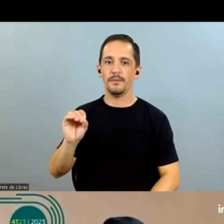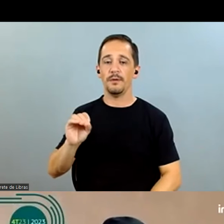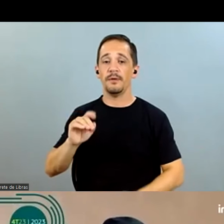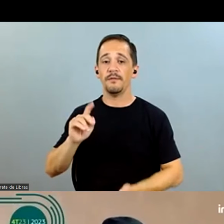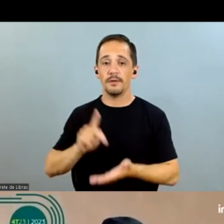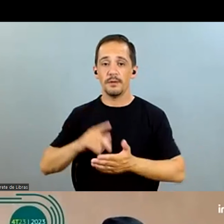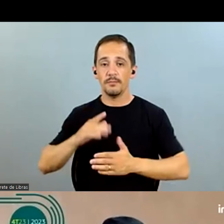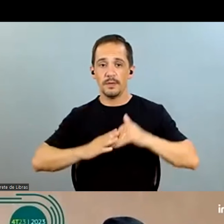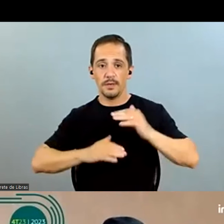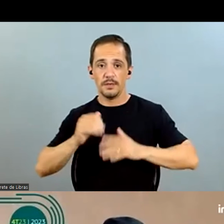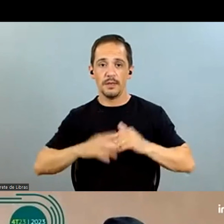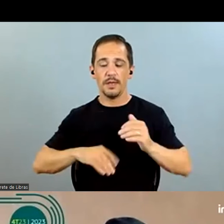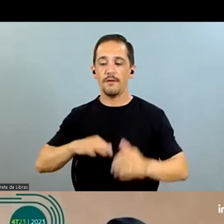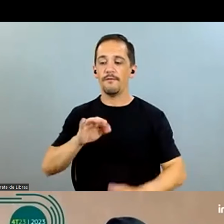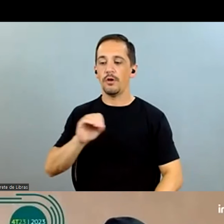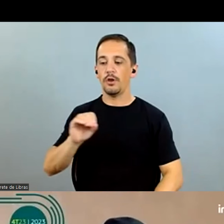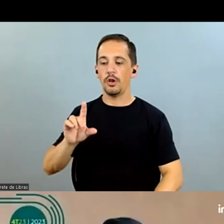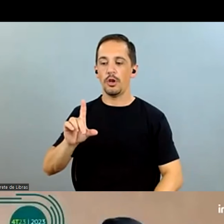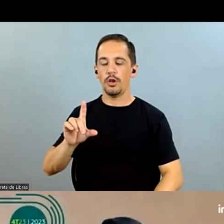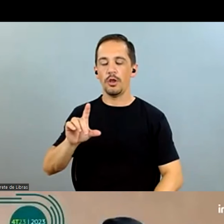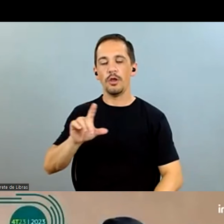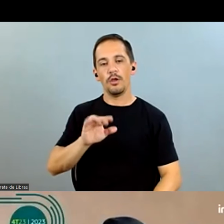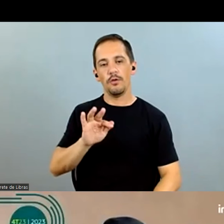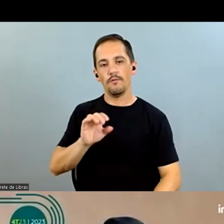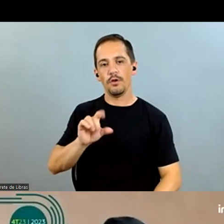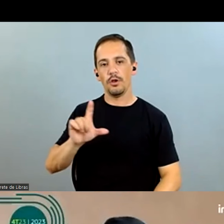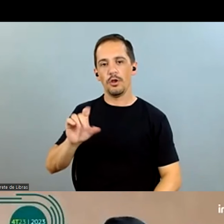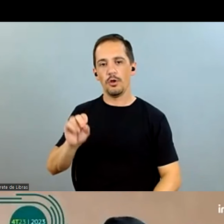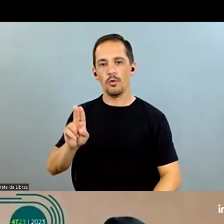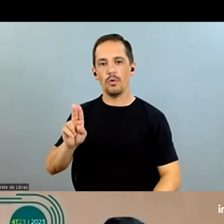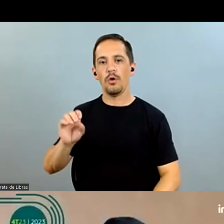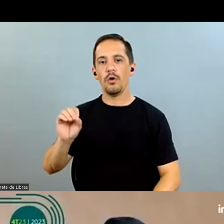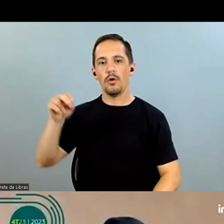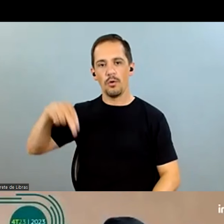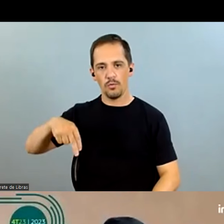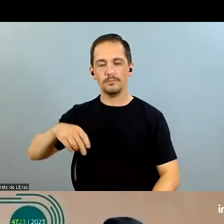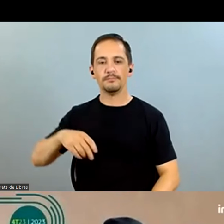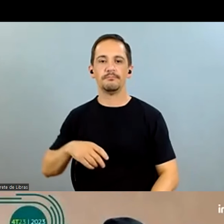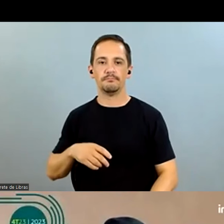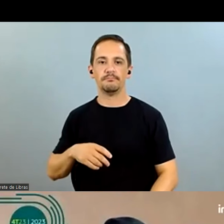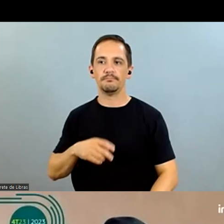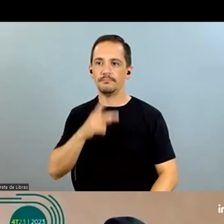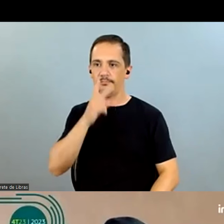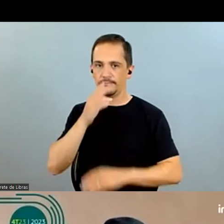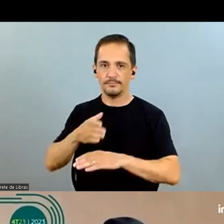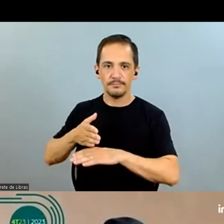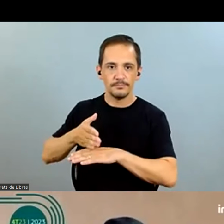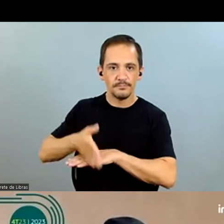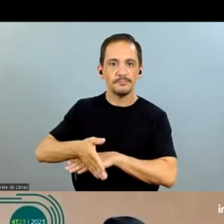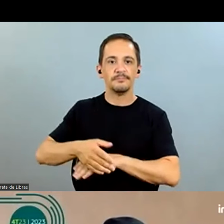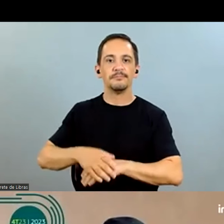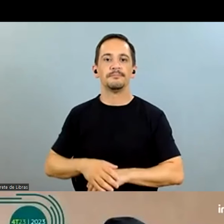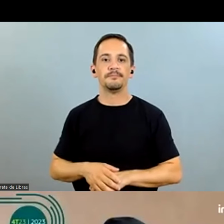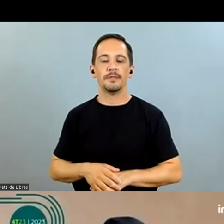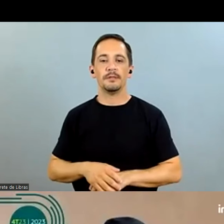né Eh com mudança de de governança migração para novo mercado então houve mudanças importantes na governança da